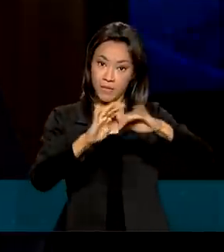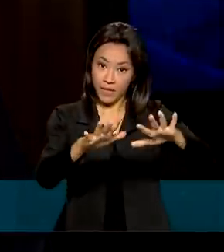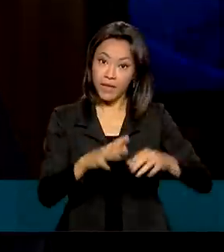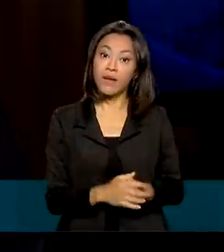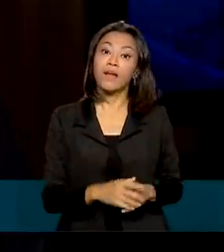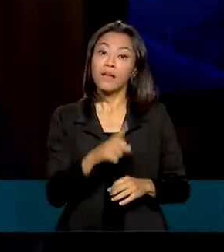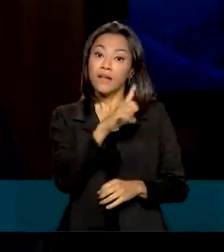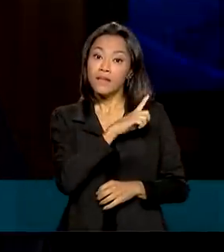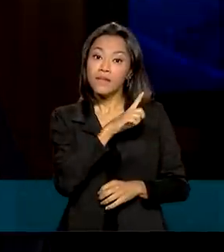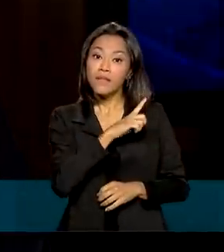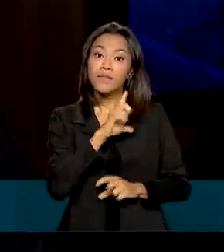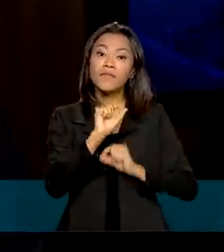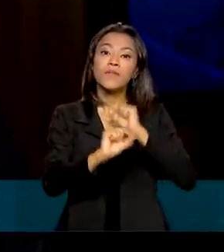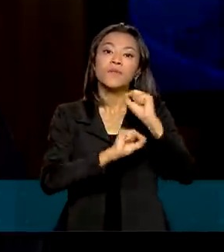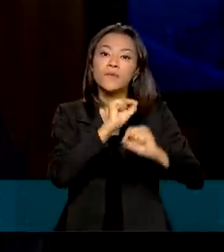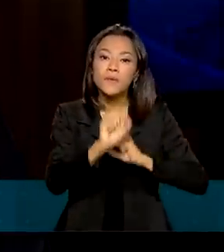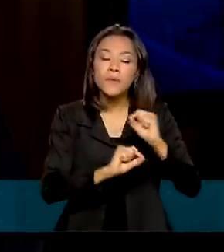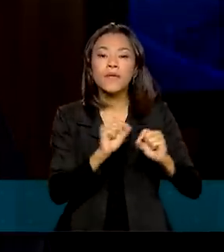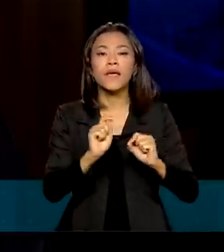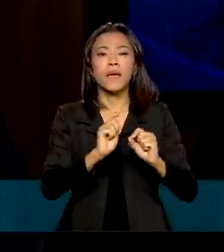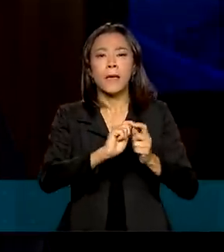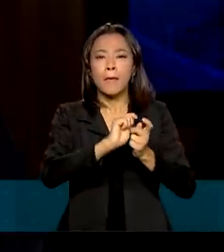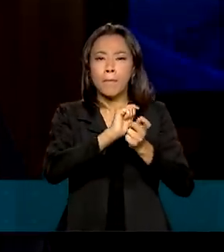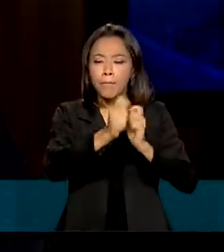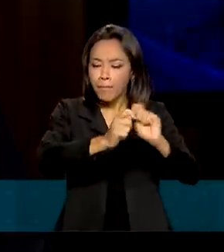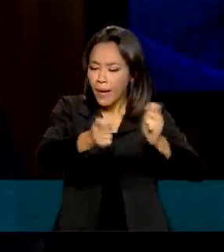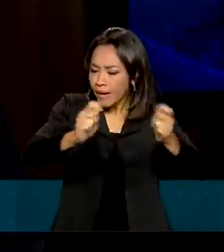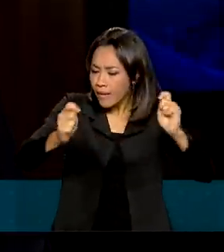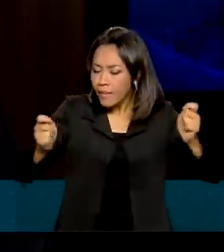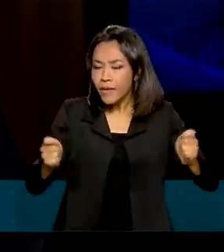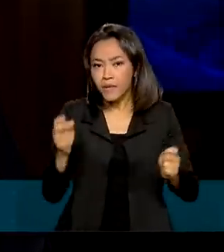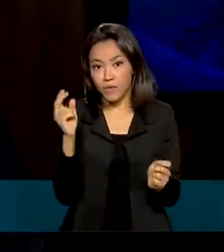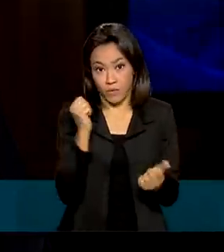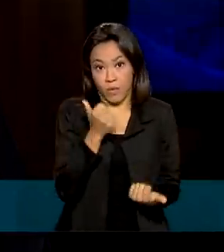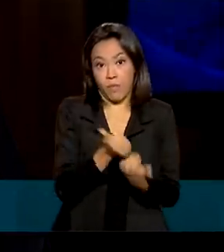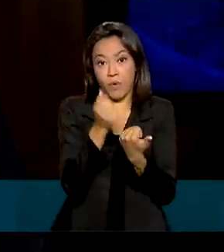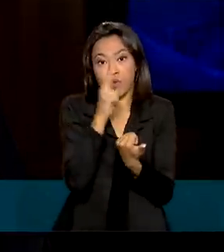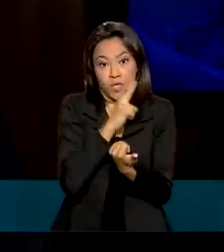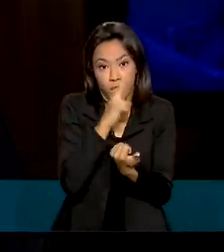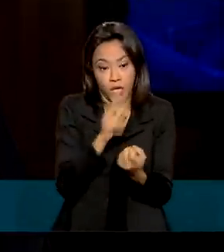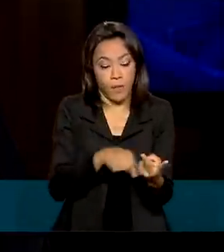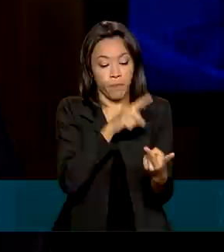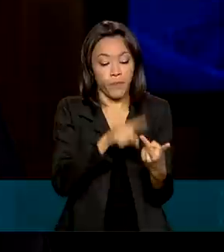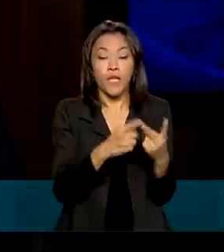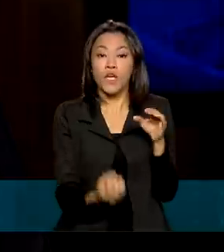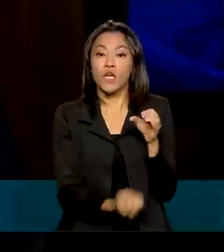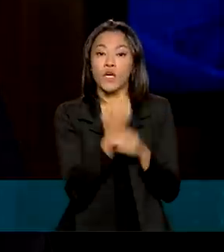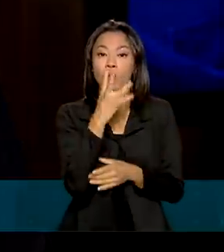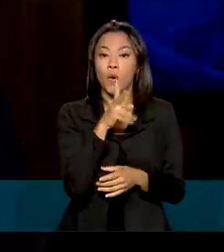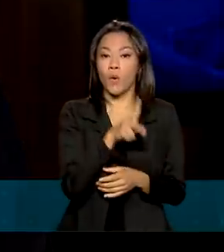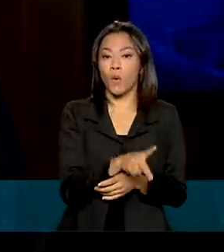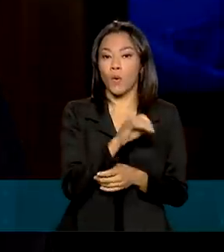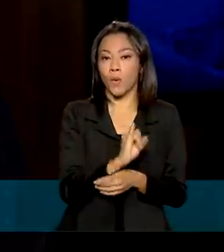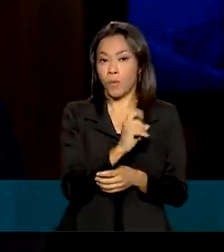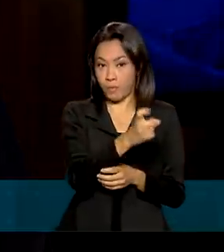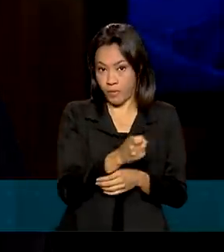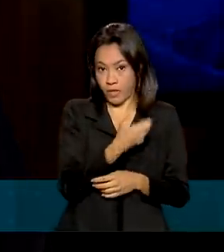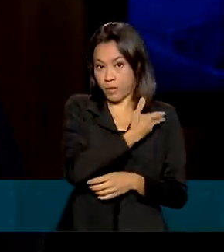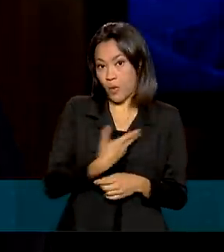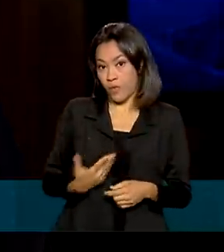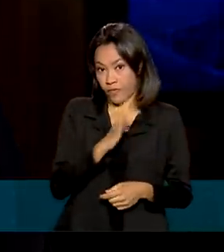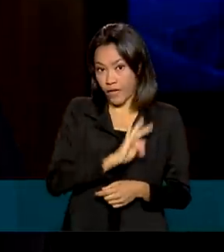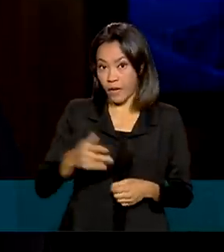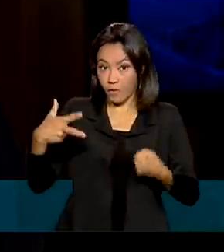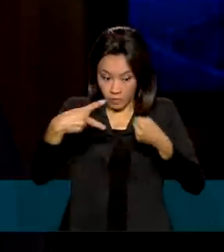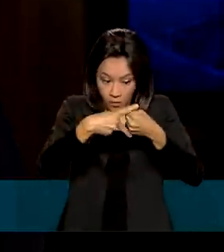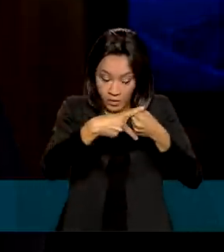relativos ao processo de bancarização para pagamento do auxílio emergencial Além disso houve a criação do pics pelo Governo Federal o senhor considera